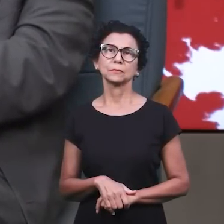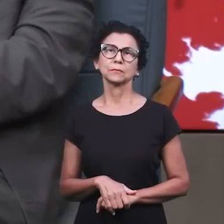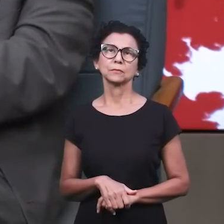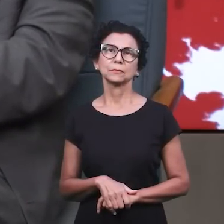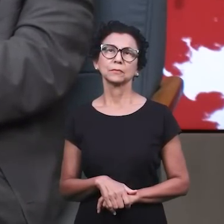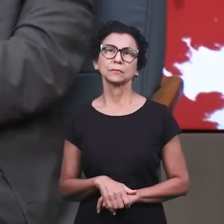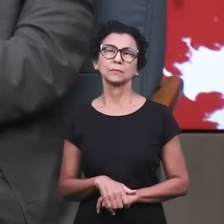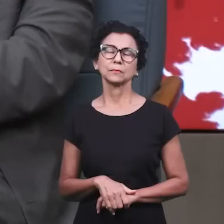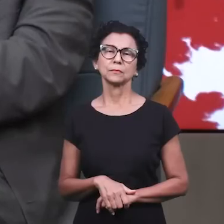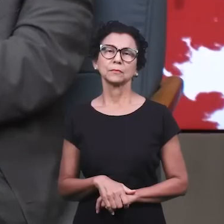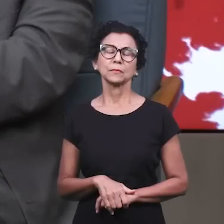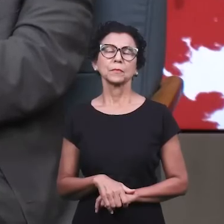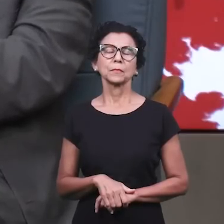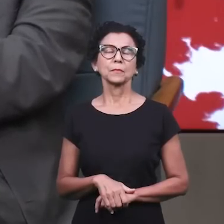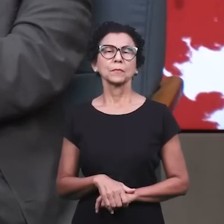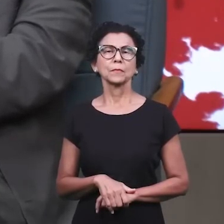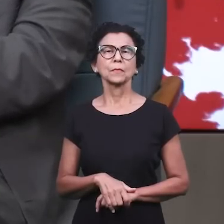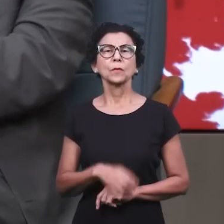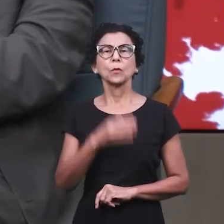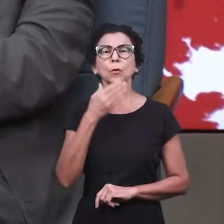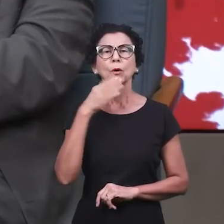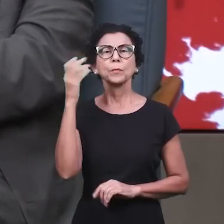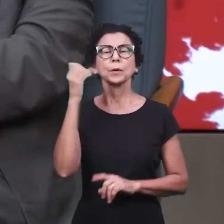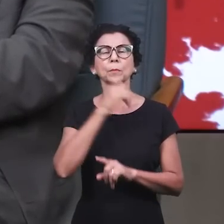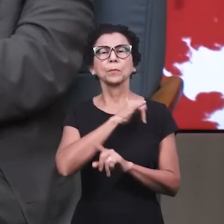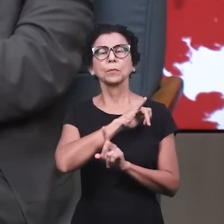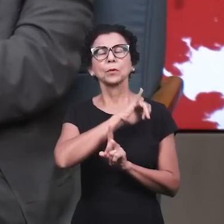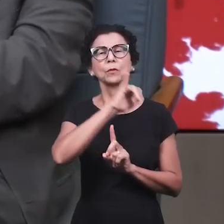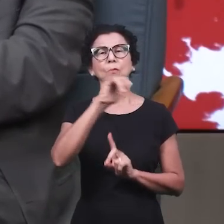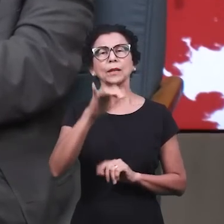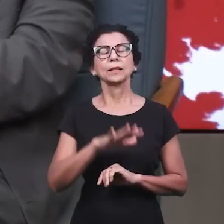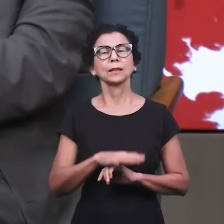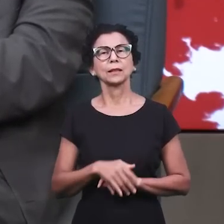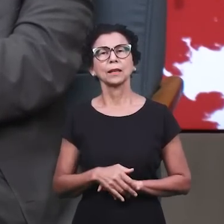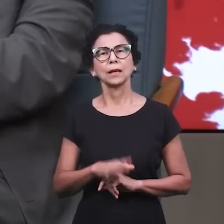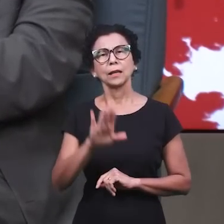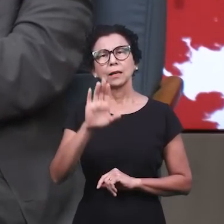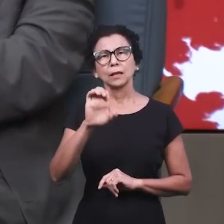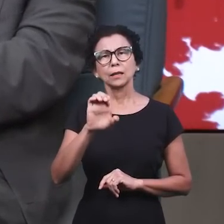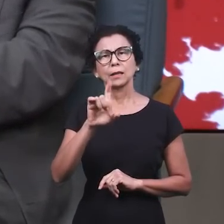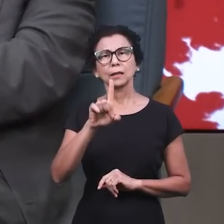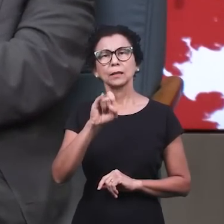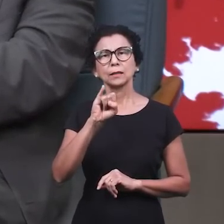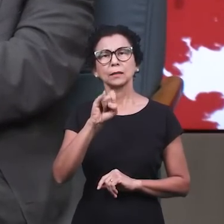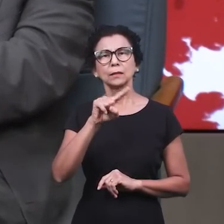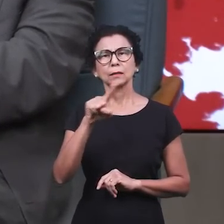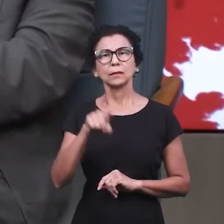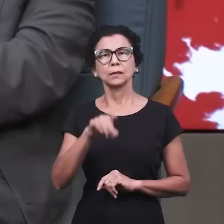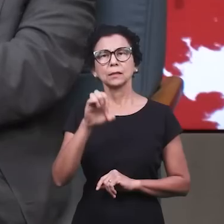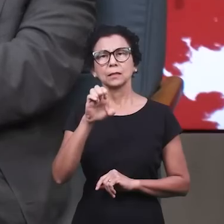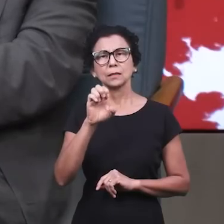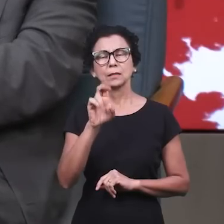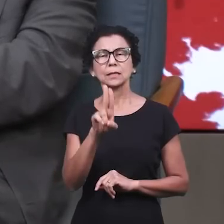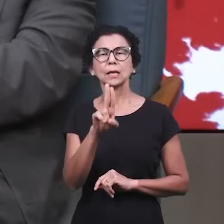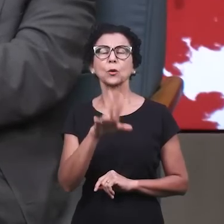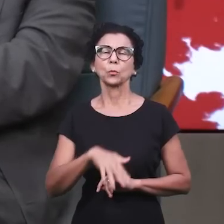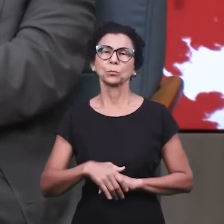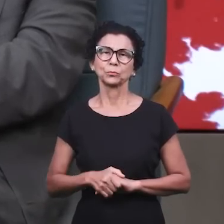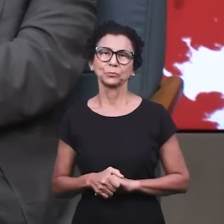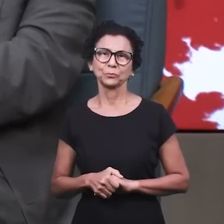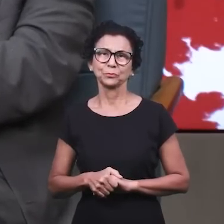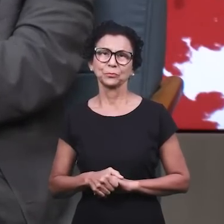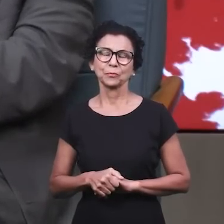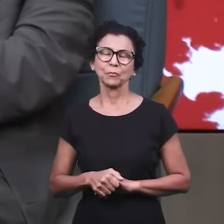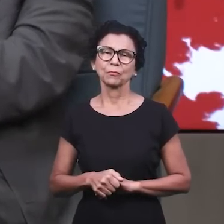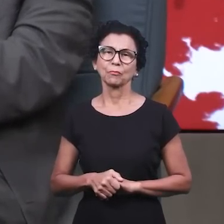no tempo de Eliseu, quando chamaram Eliseu para profetizar, e ele disse: trazei-me